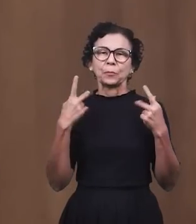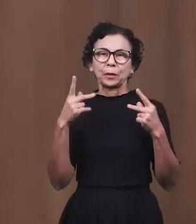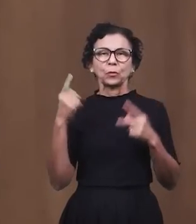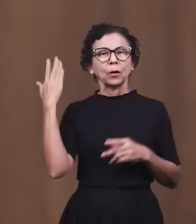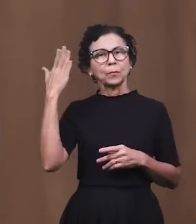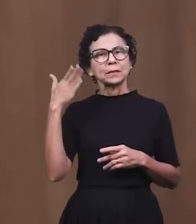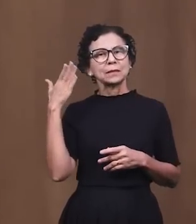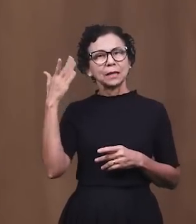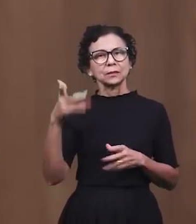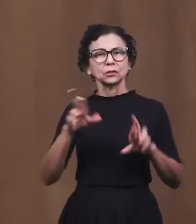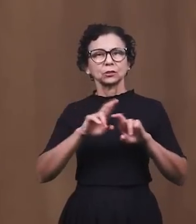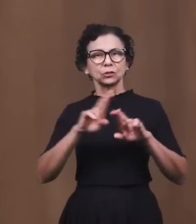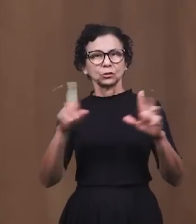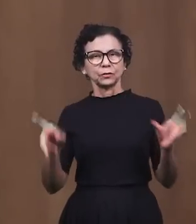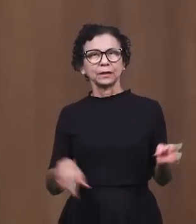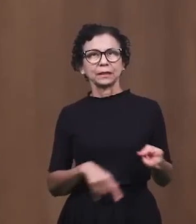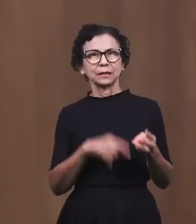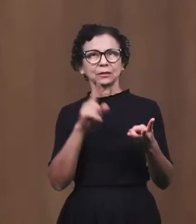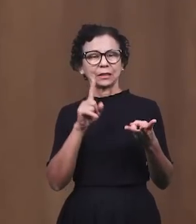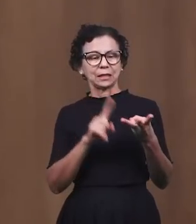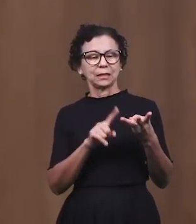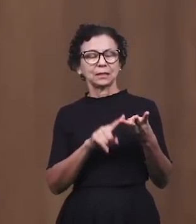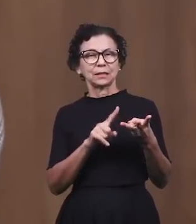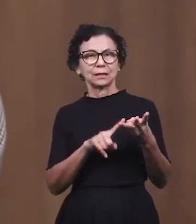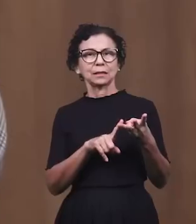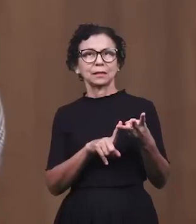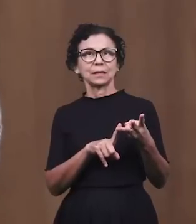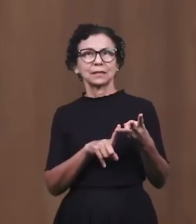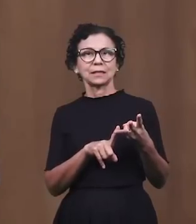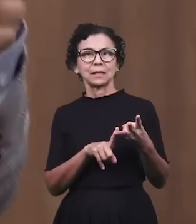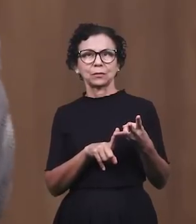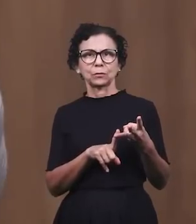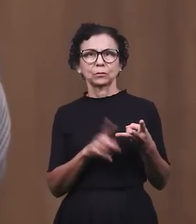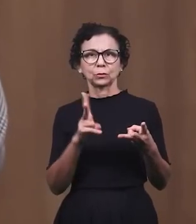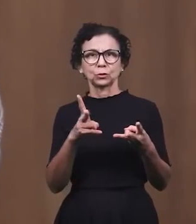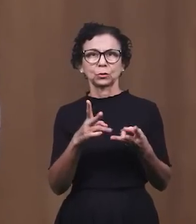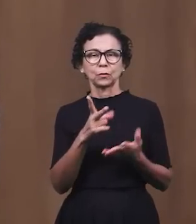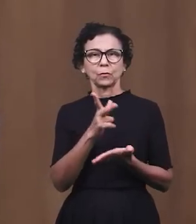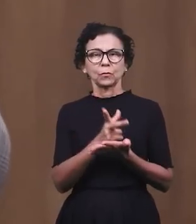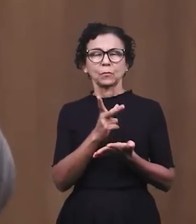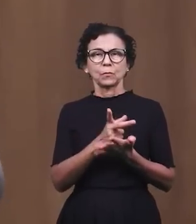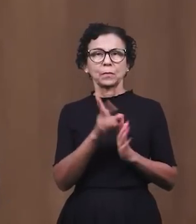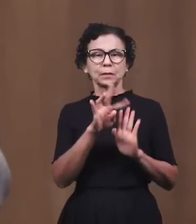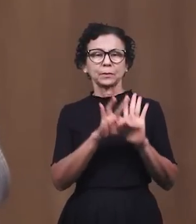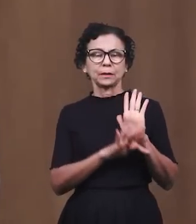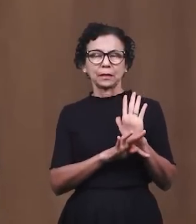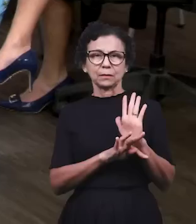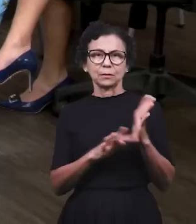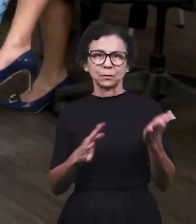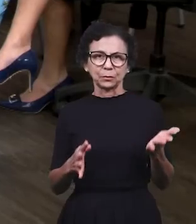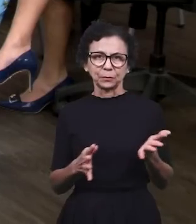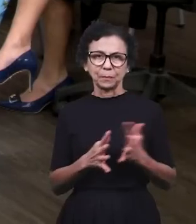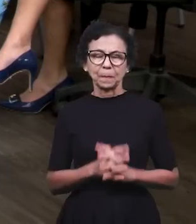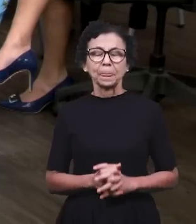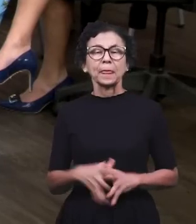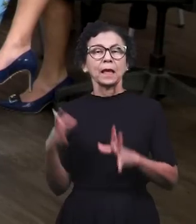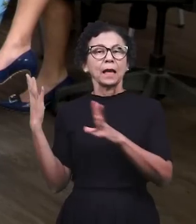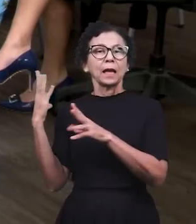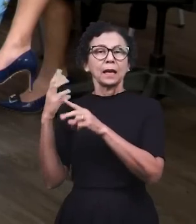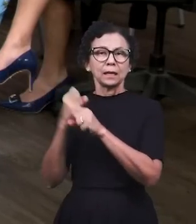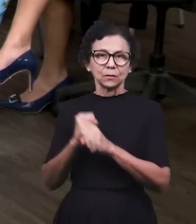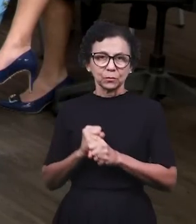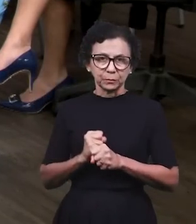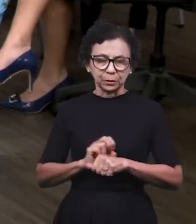Aí na terceira ele já estava mais Preparado. Só disse, é o mesmo texto. Moral da história. Ele